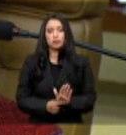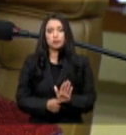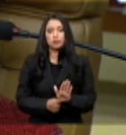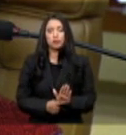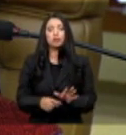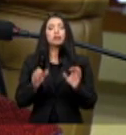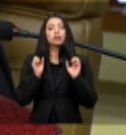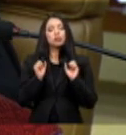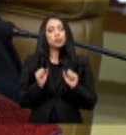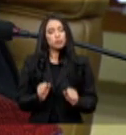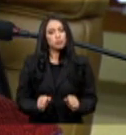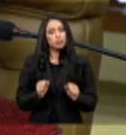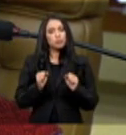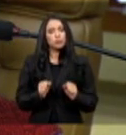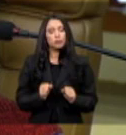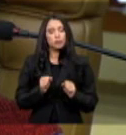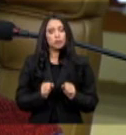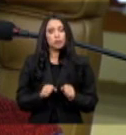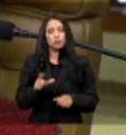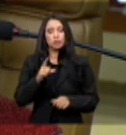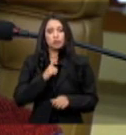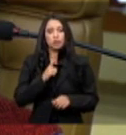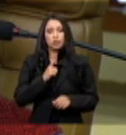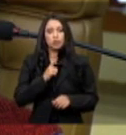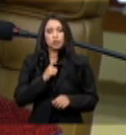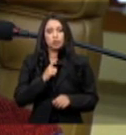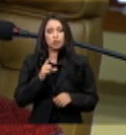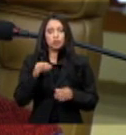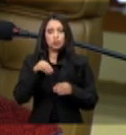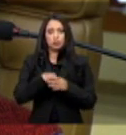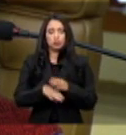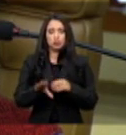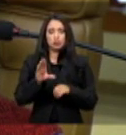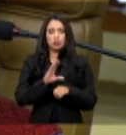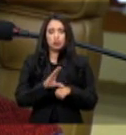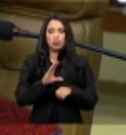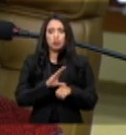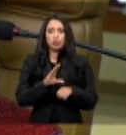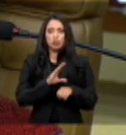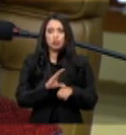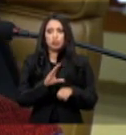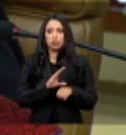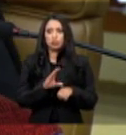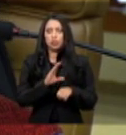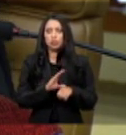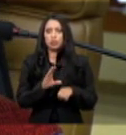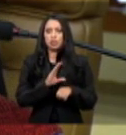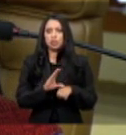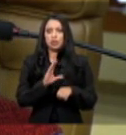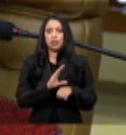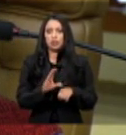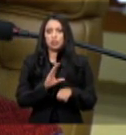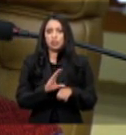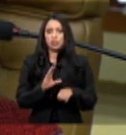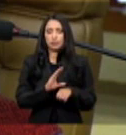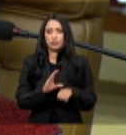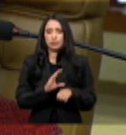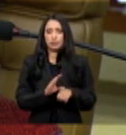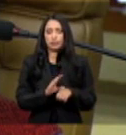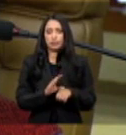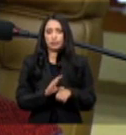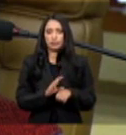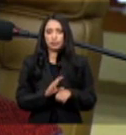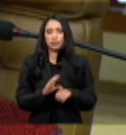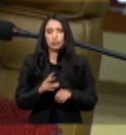da possibilidade de se ter como constitucional o que foi questionado pela Procuradoria.